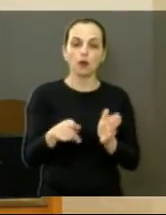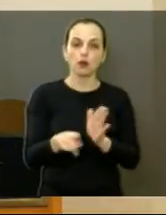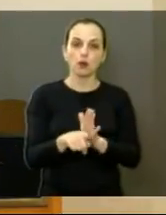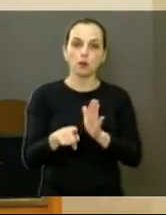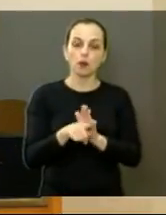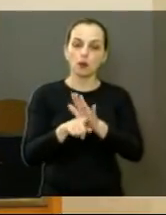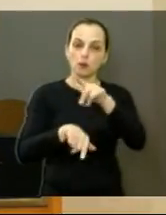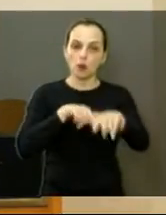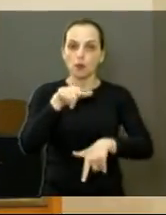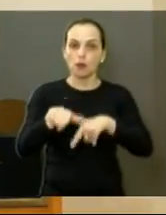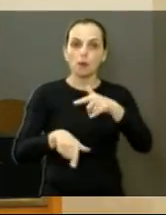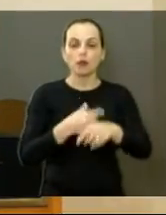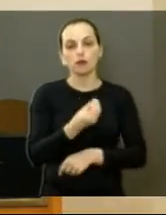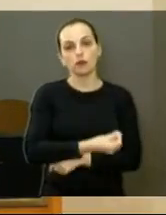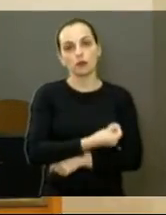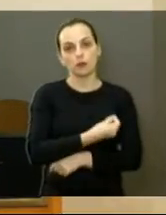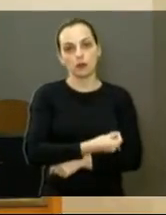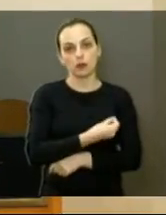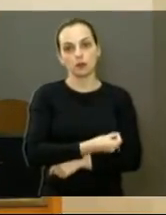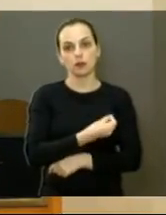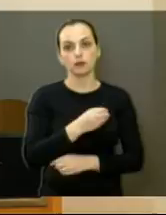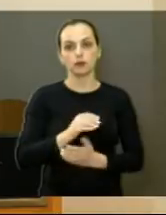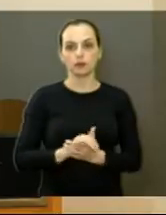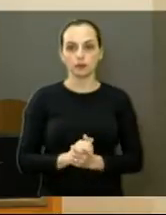e participação.